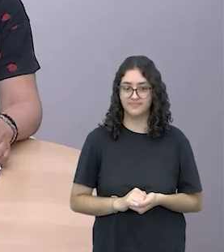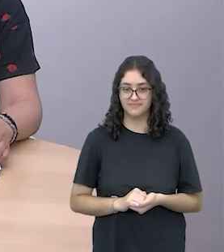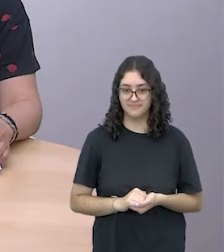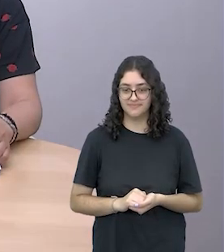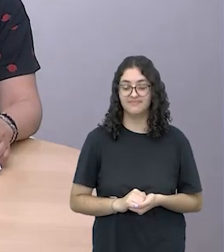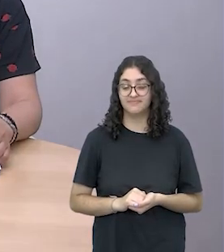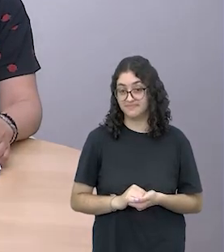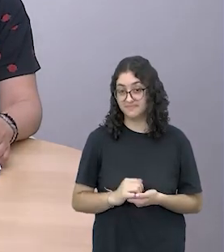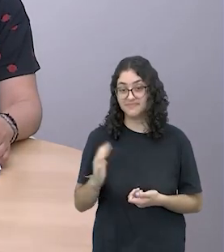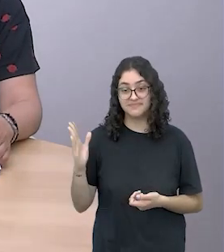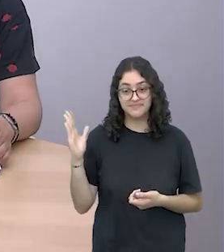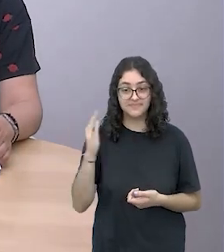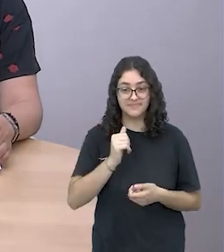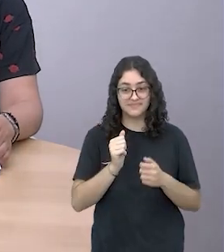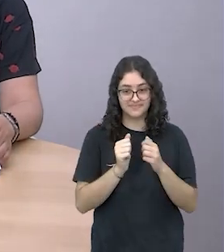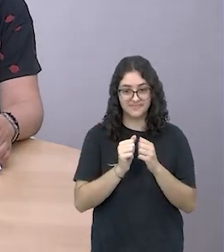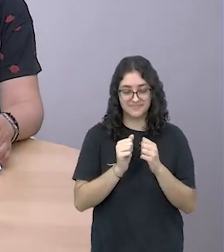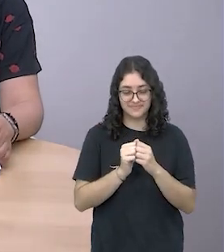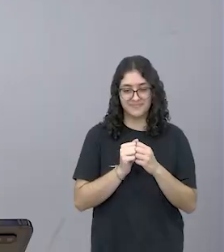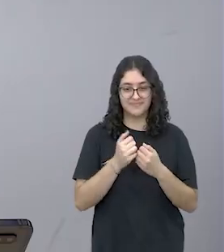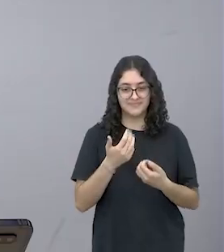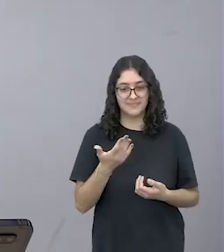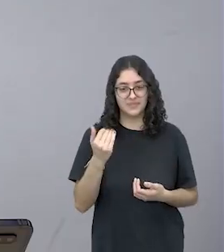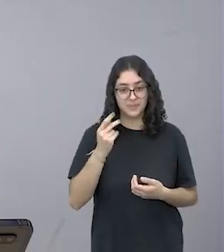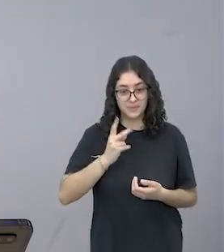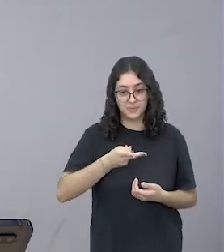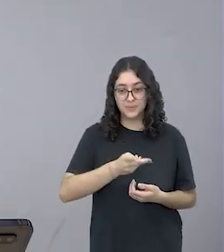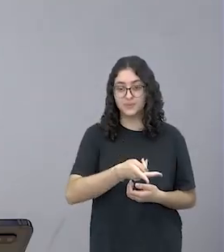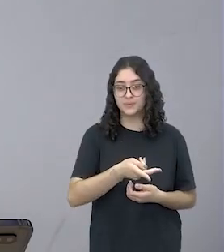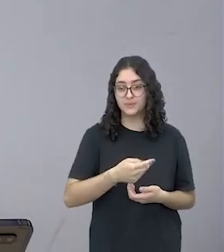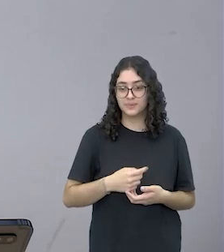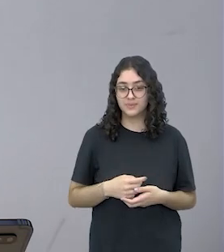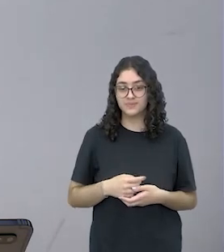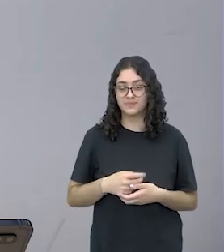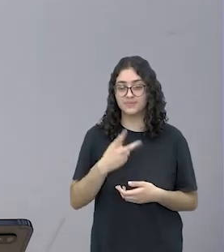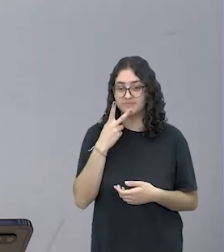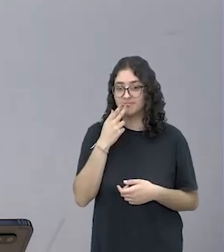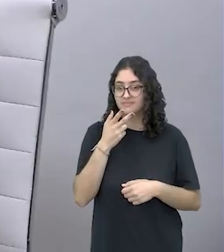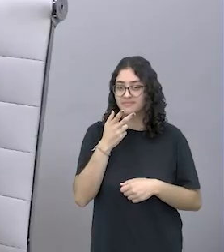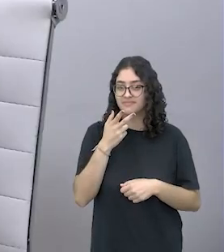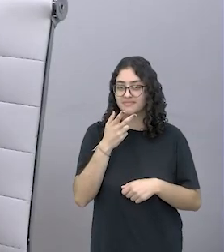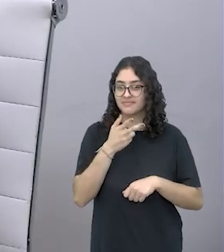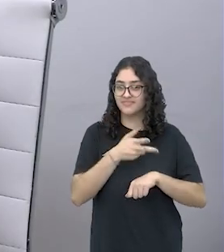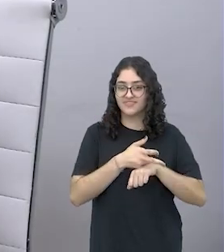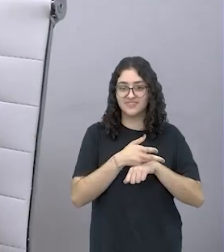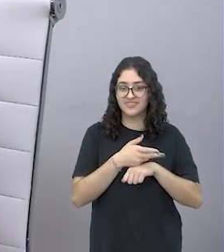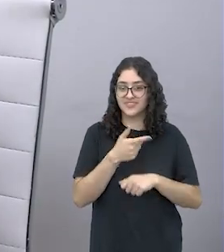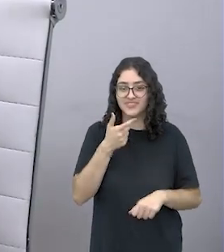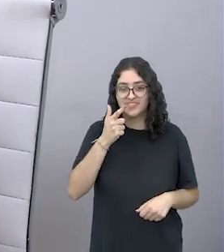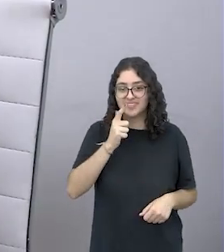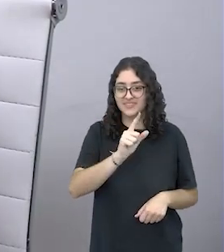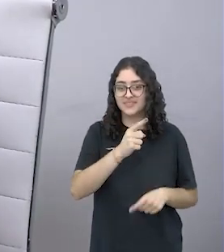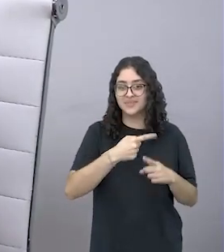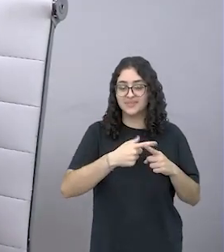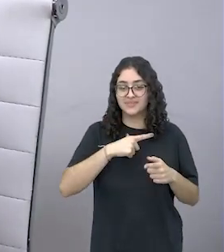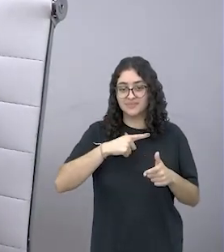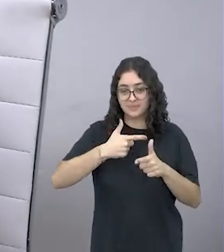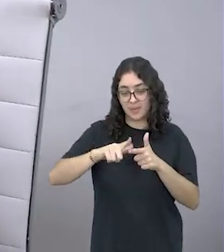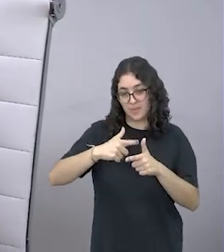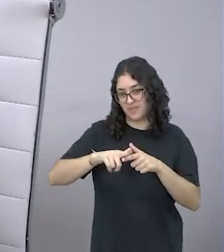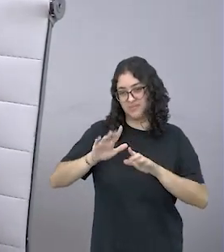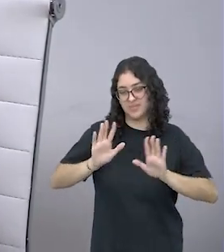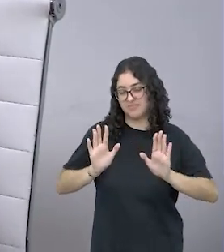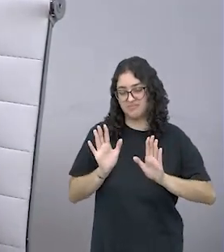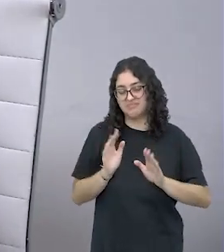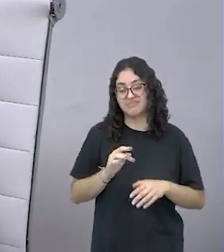Então vamos lá, né, Terezinha? Vamos então continuar nas... O vídeo acabou não passando, né? Porque teve um probleminha aí,